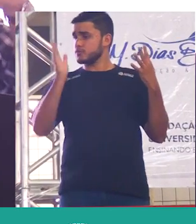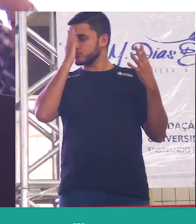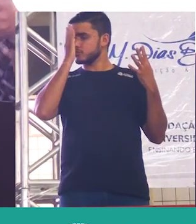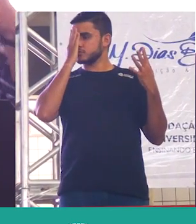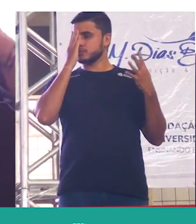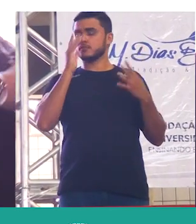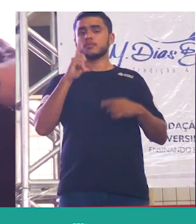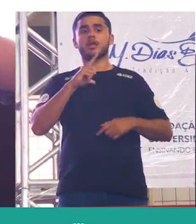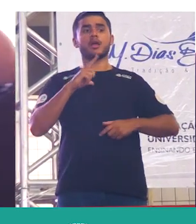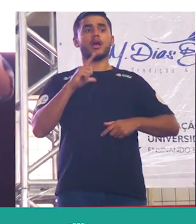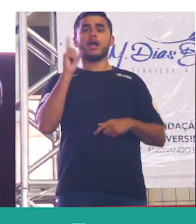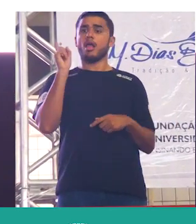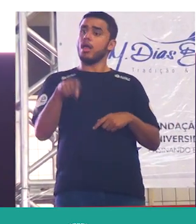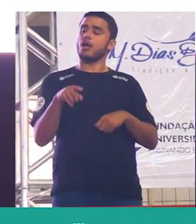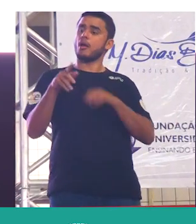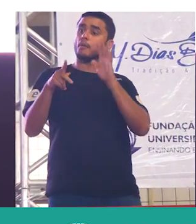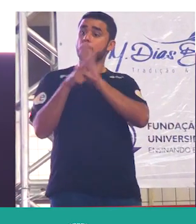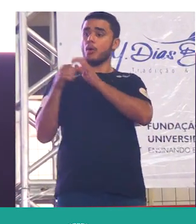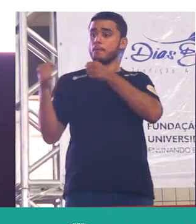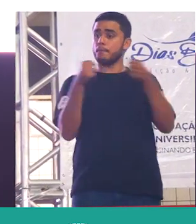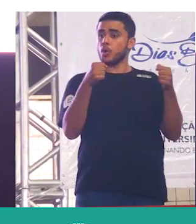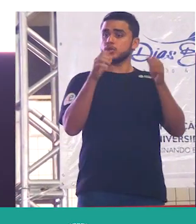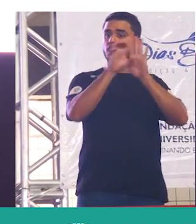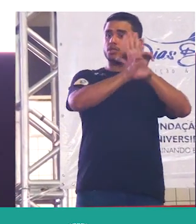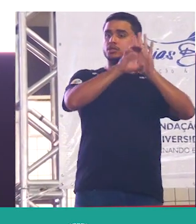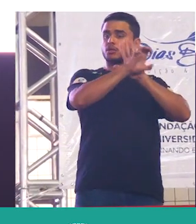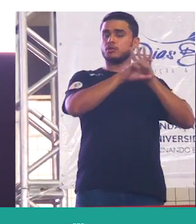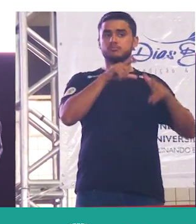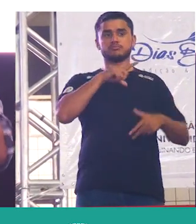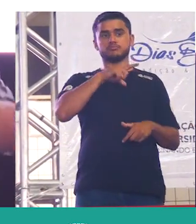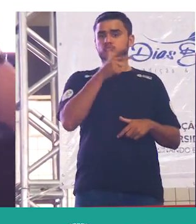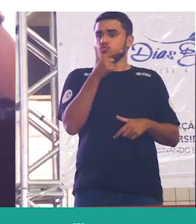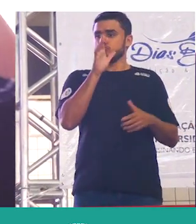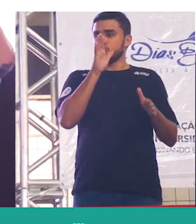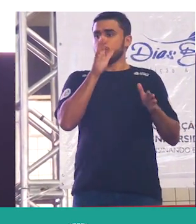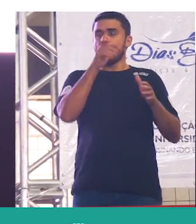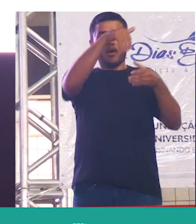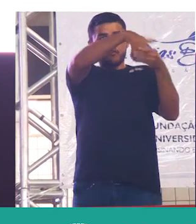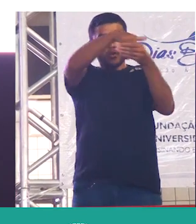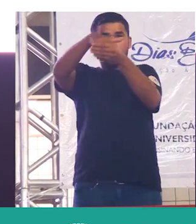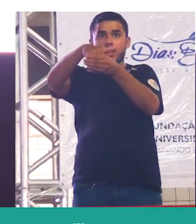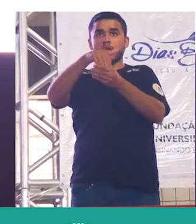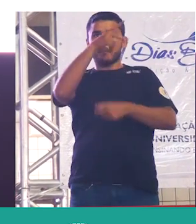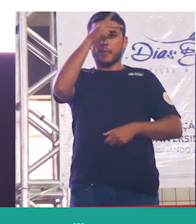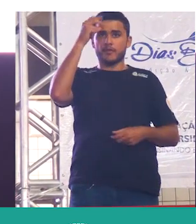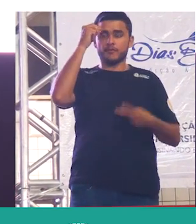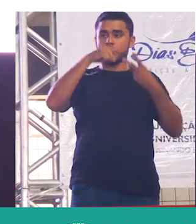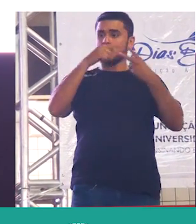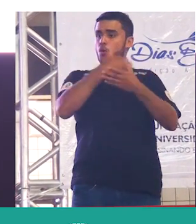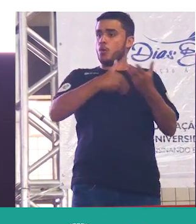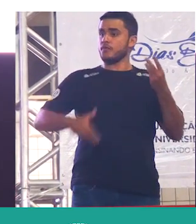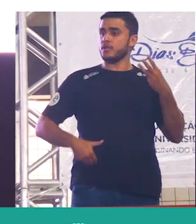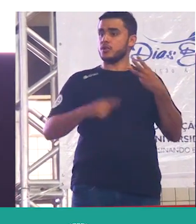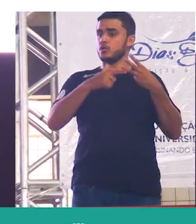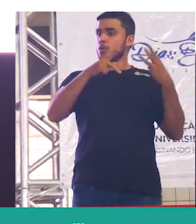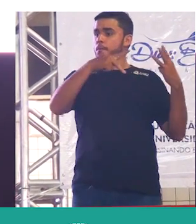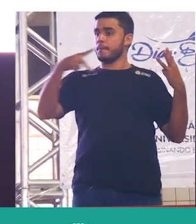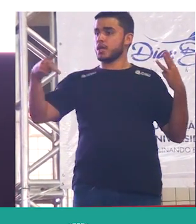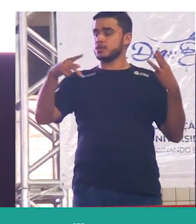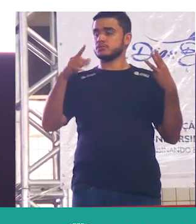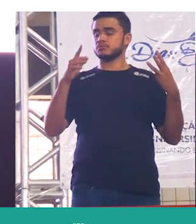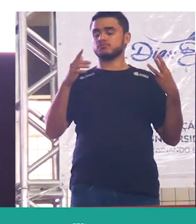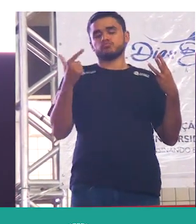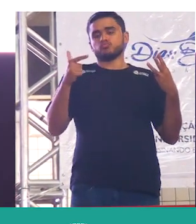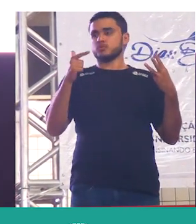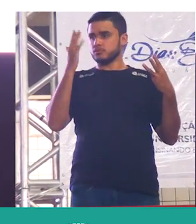mais diretas para o executivo. Entende isso? E o AI-4, pessoal, é o ato que decidia